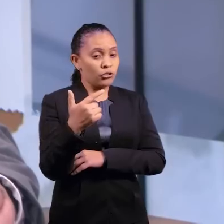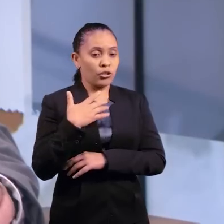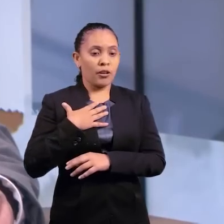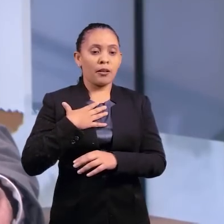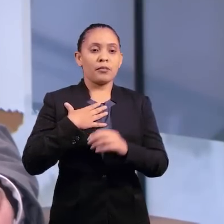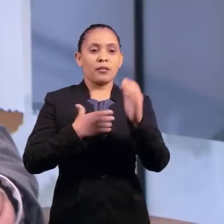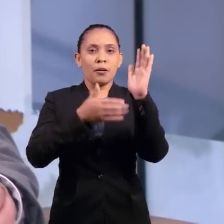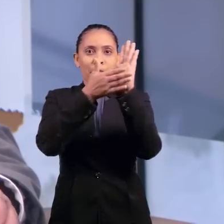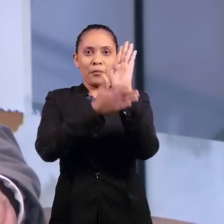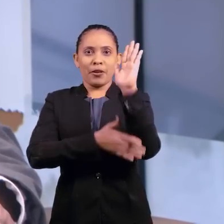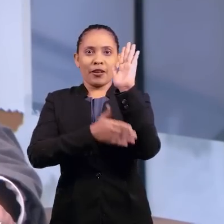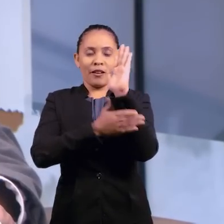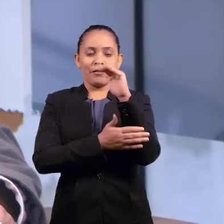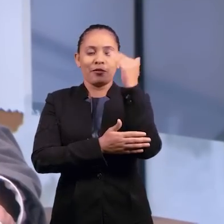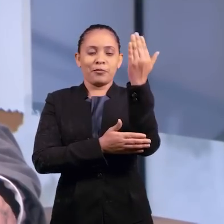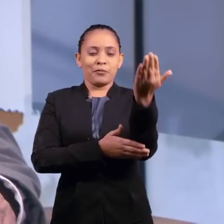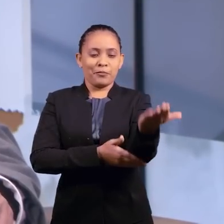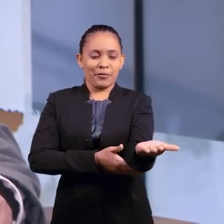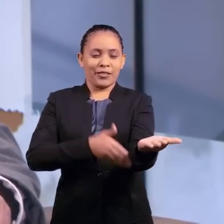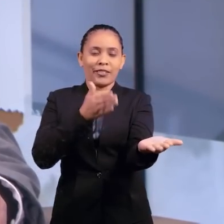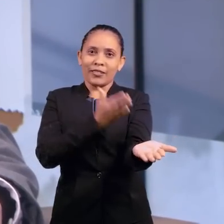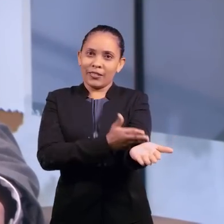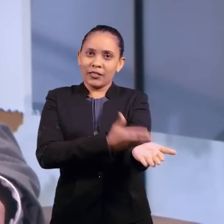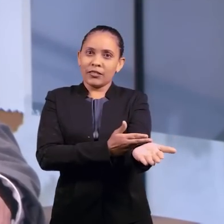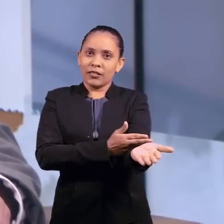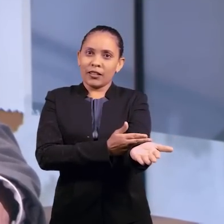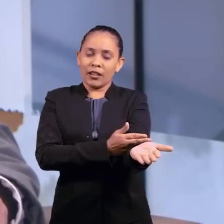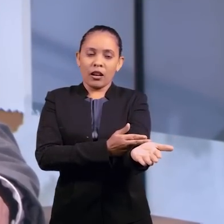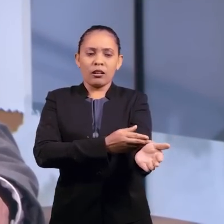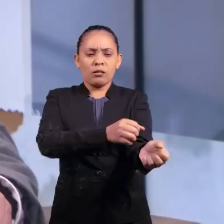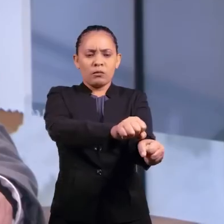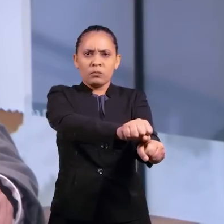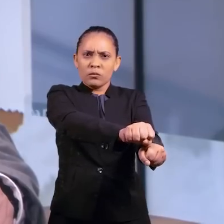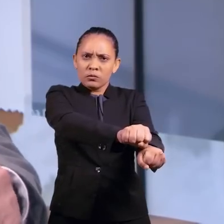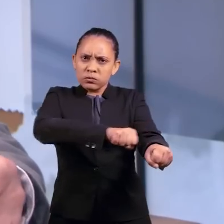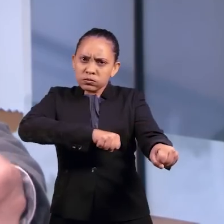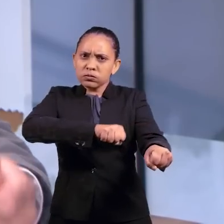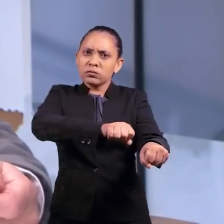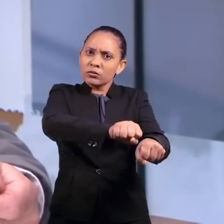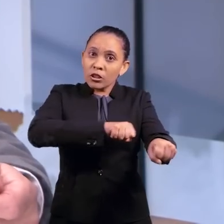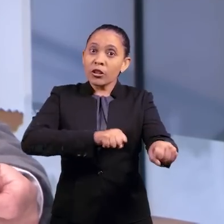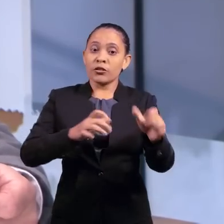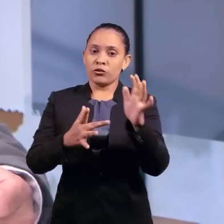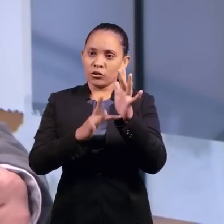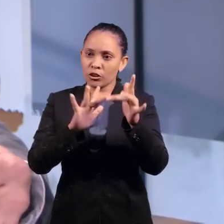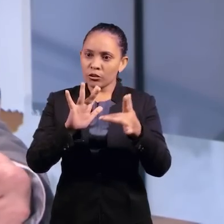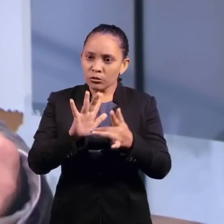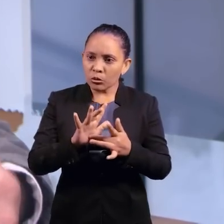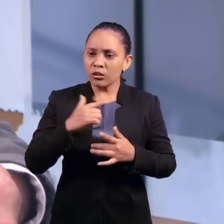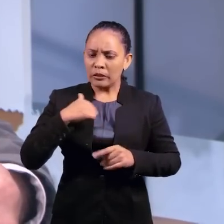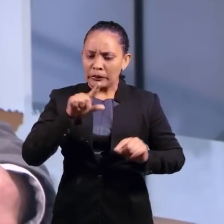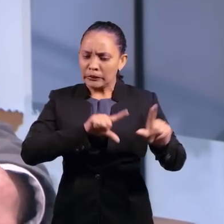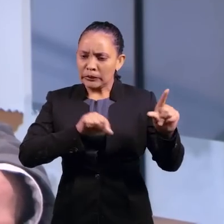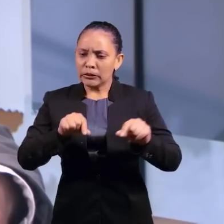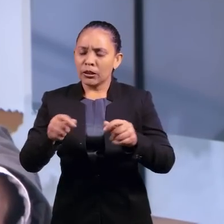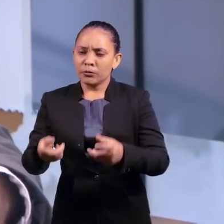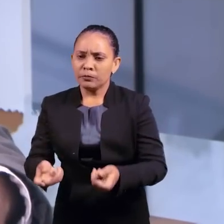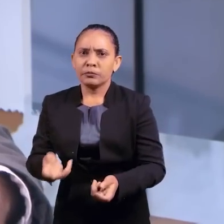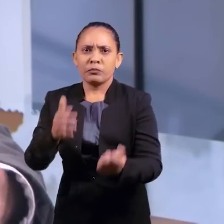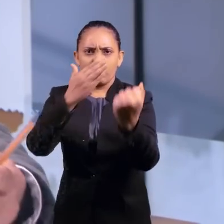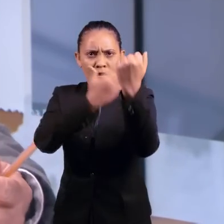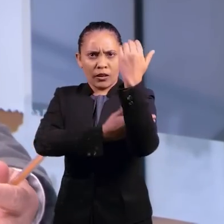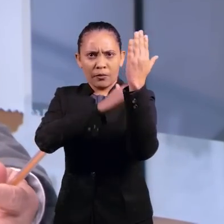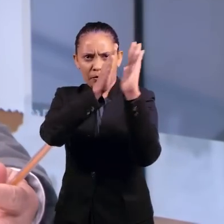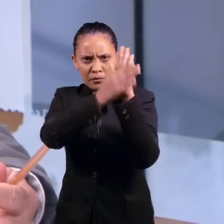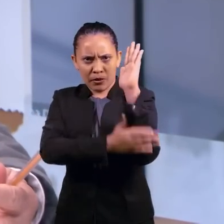As ferramentas tinham que ser trabalhadas por eles. As madeiras que tinham que ser tiradas, era ele que tinha que tirar, ele que tinha que trazer.